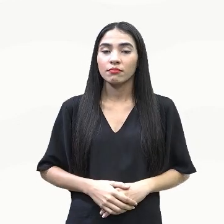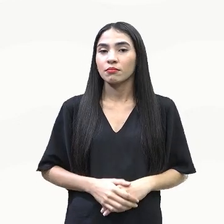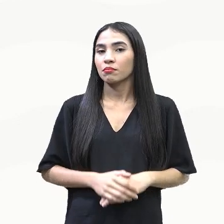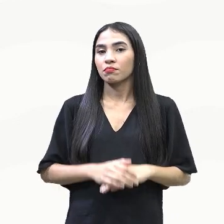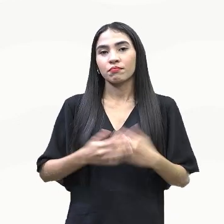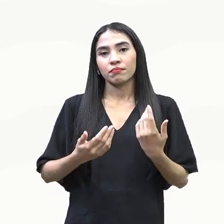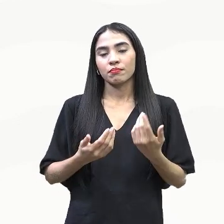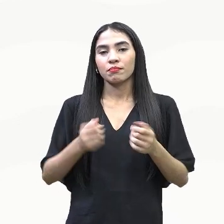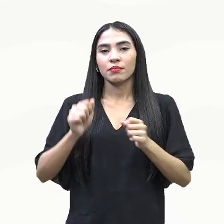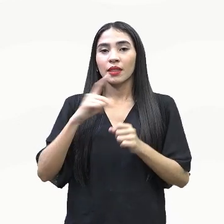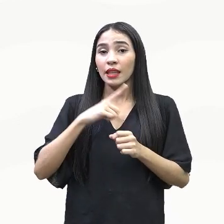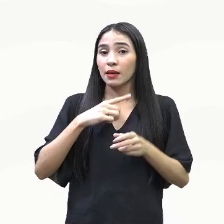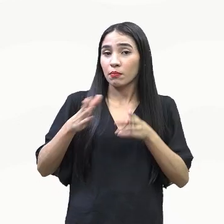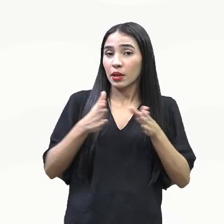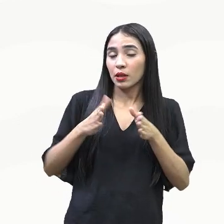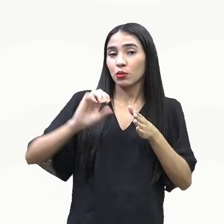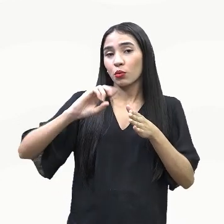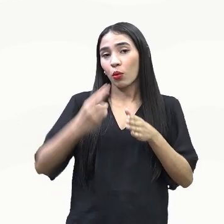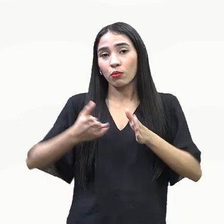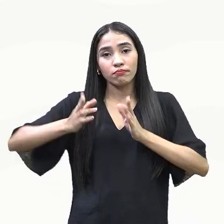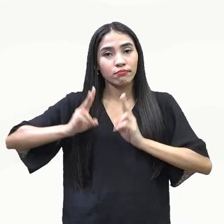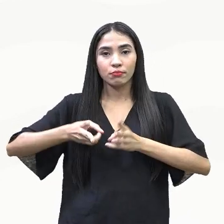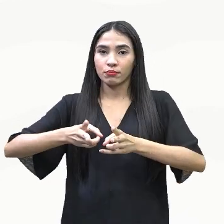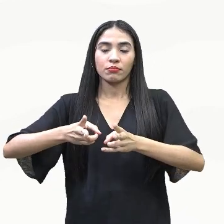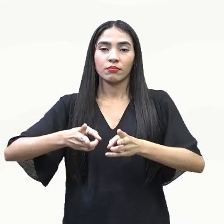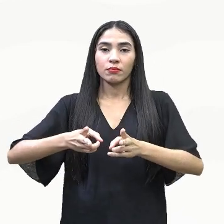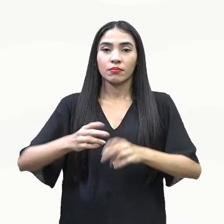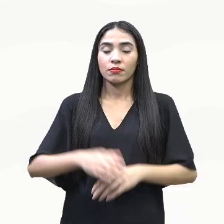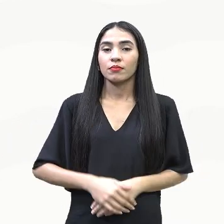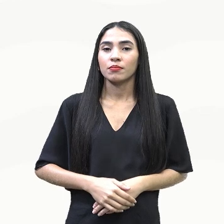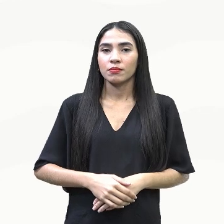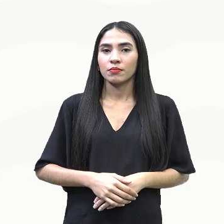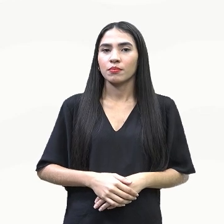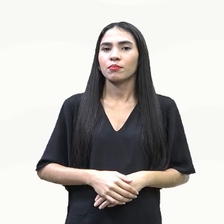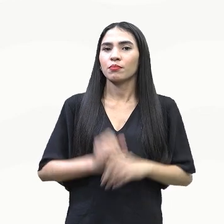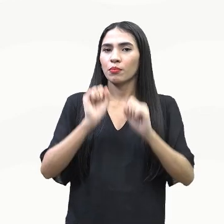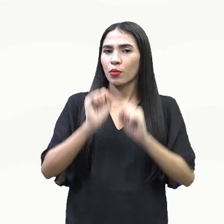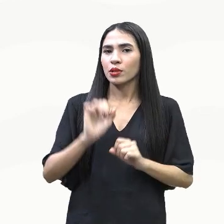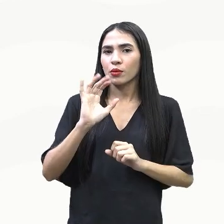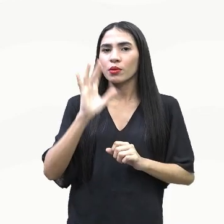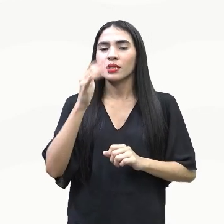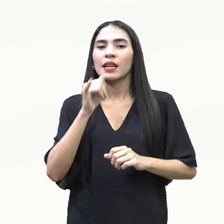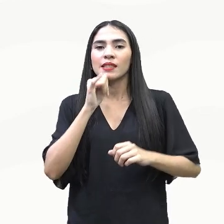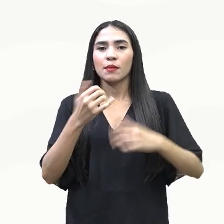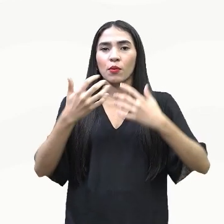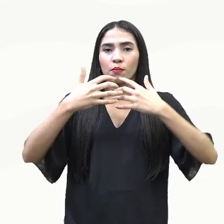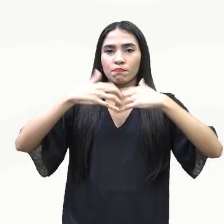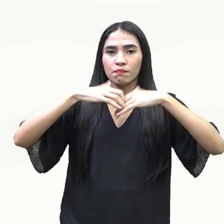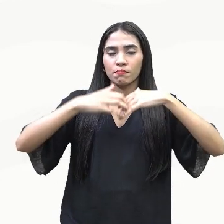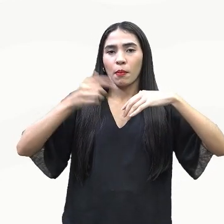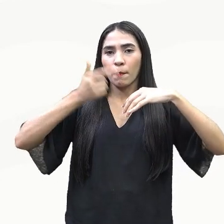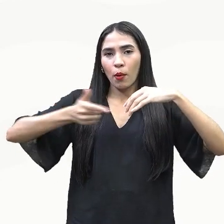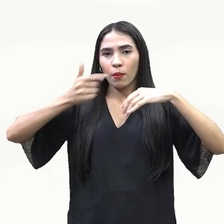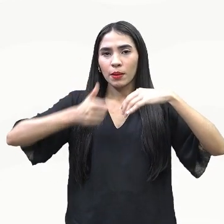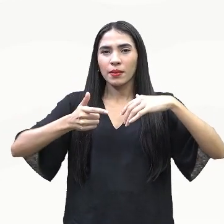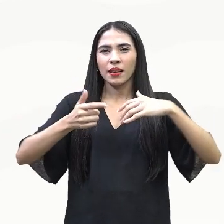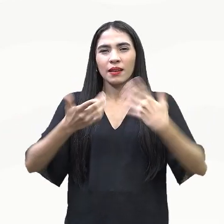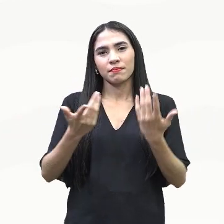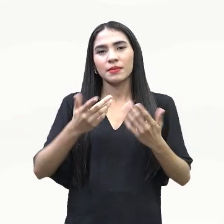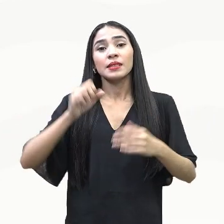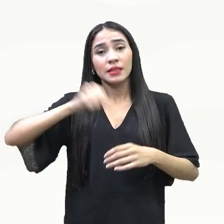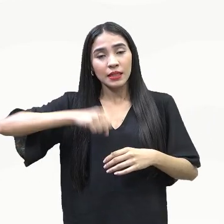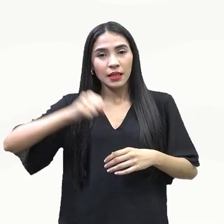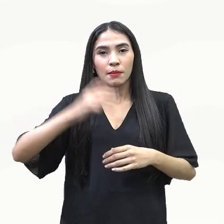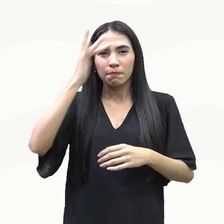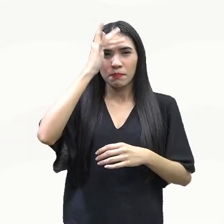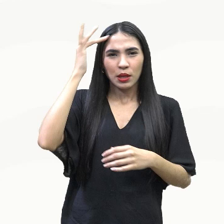momentâneo, mas pode ser permanente. Podem deixar sequelas os dois? Sim. Às vezes a gente vê alguma pessoa andando na rua, antigamente